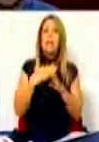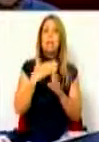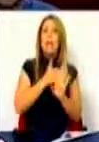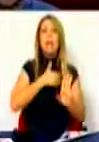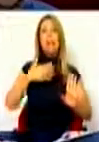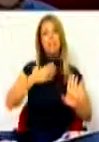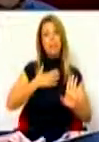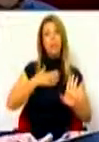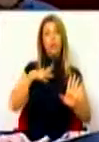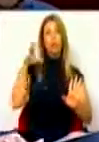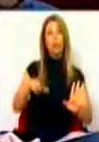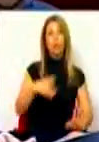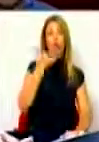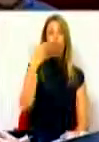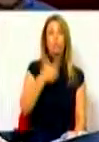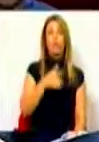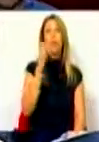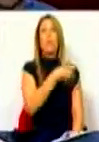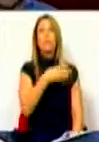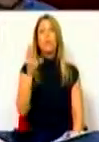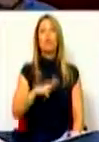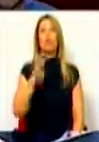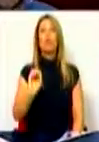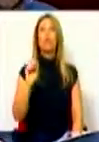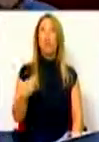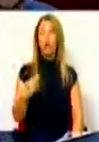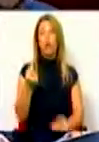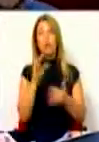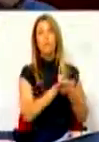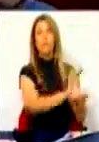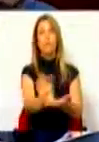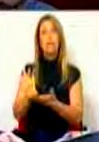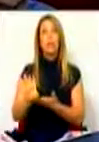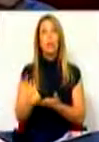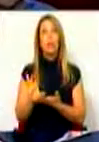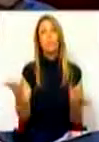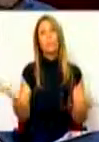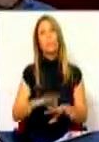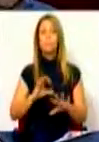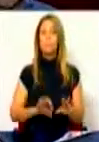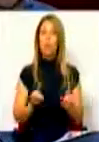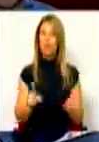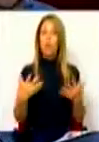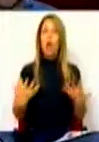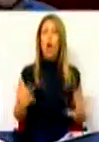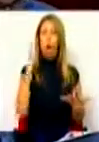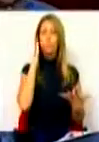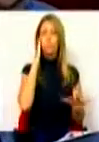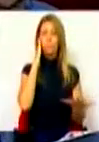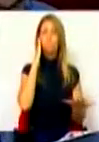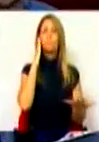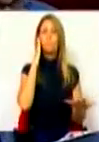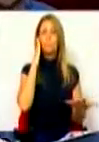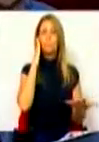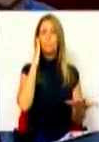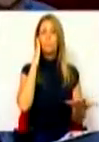2.900 milhões de euros de financiamento. E é por isso também que estamos agora a